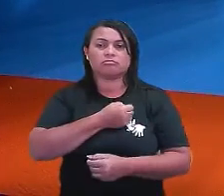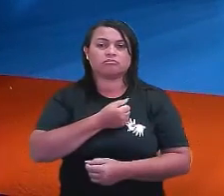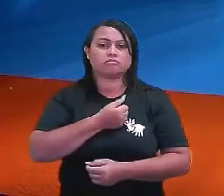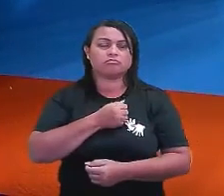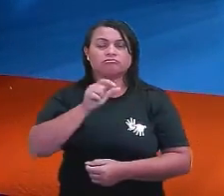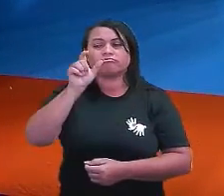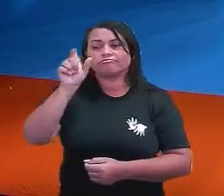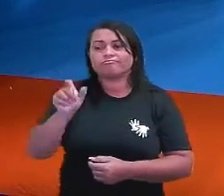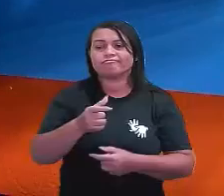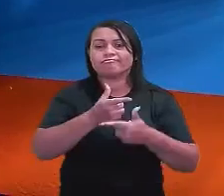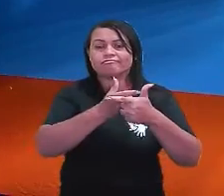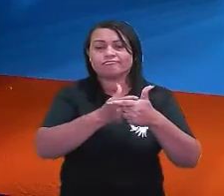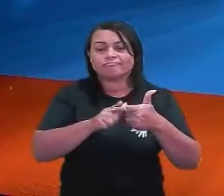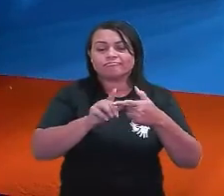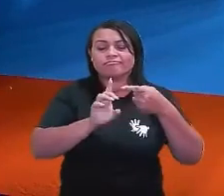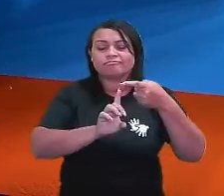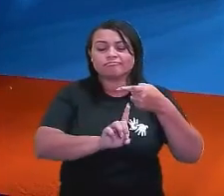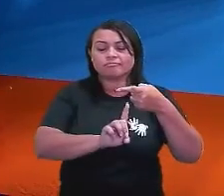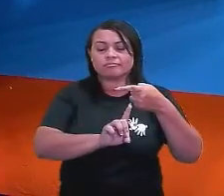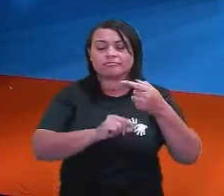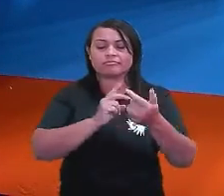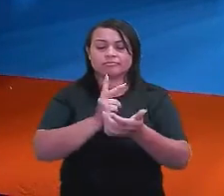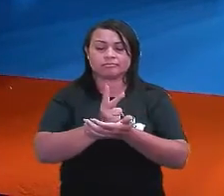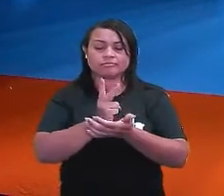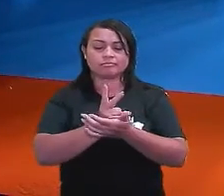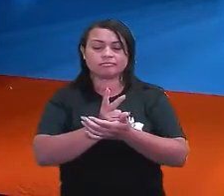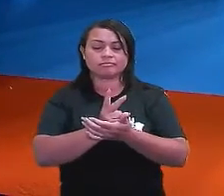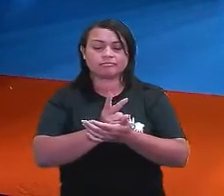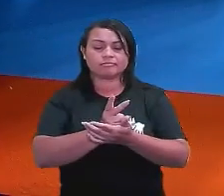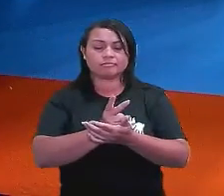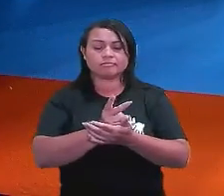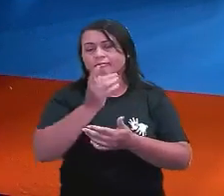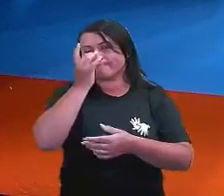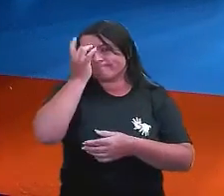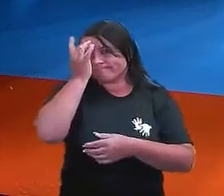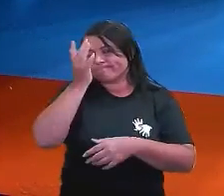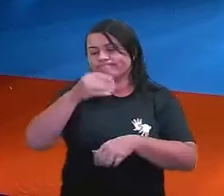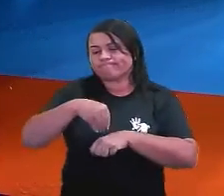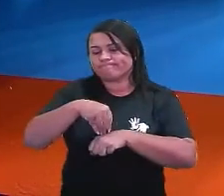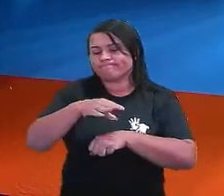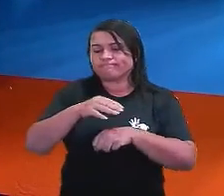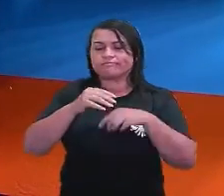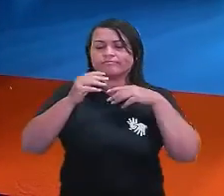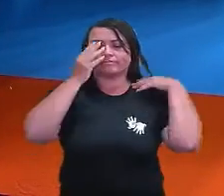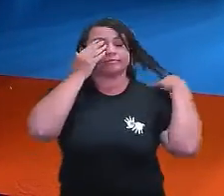de fazer, mas dessa forma é a mais facilzinha.